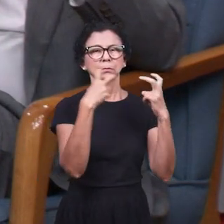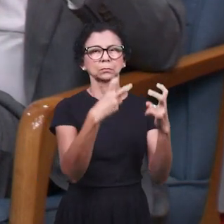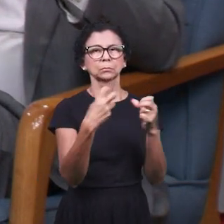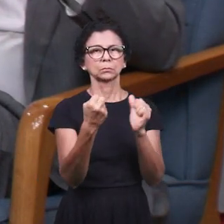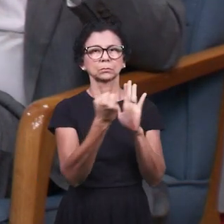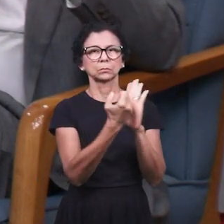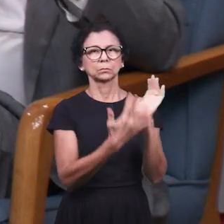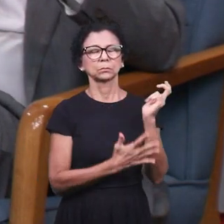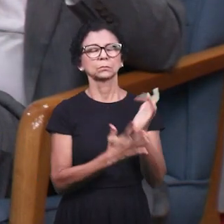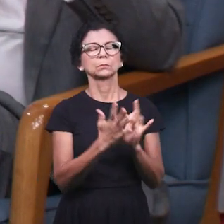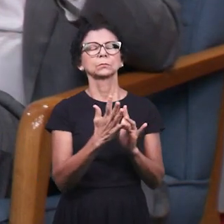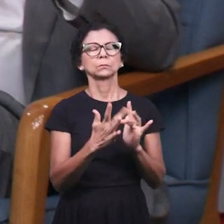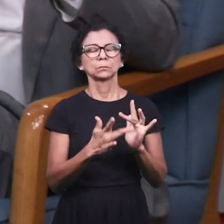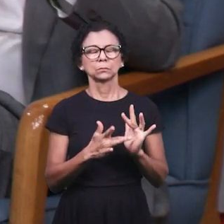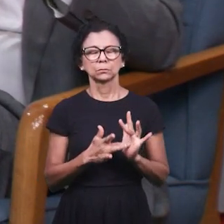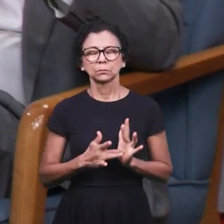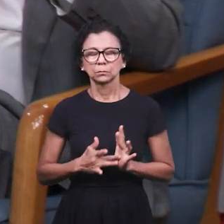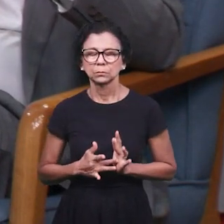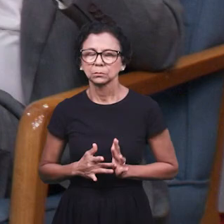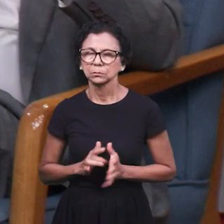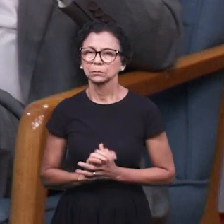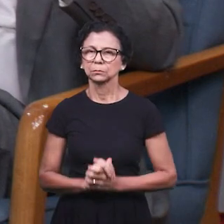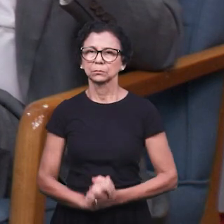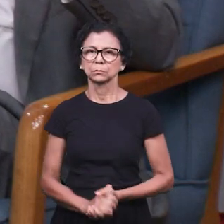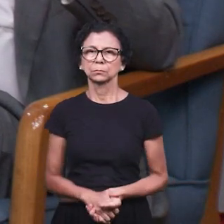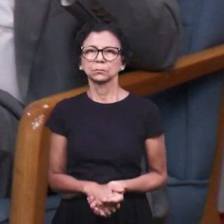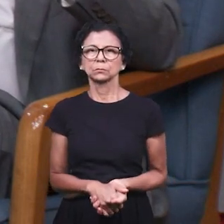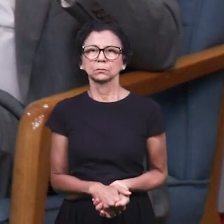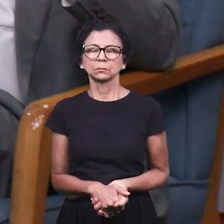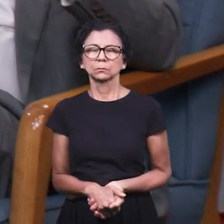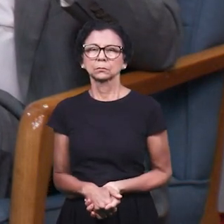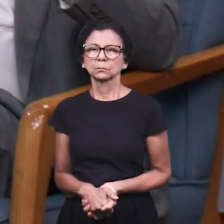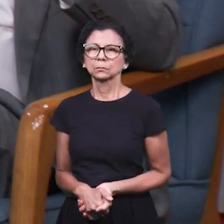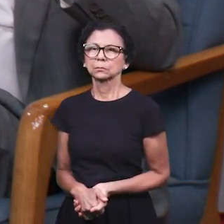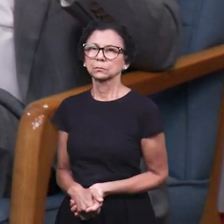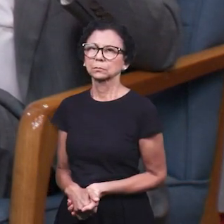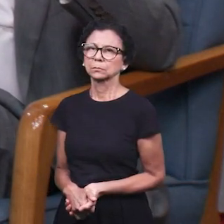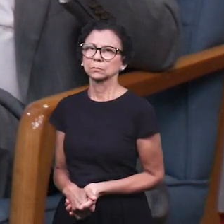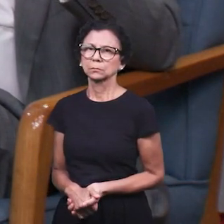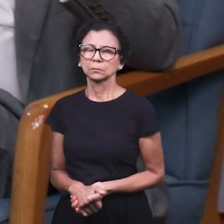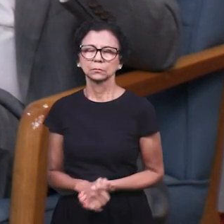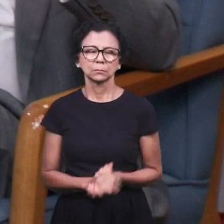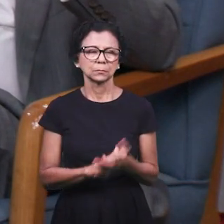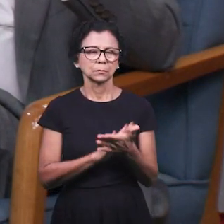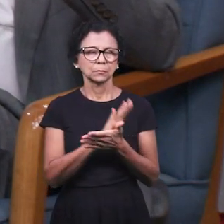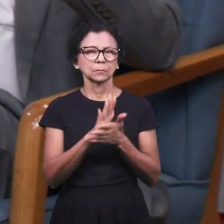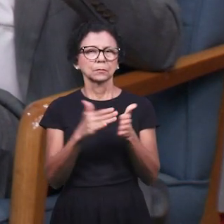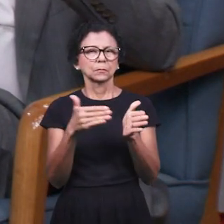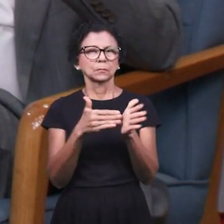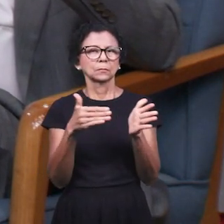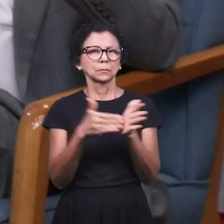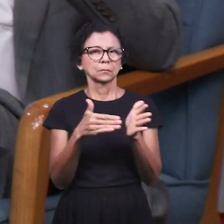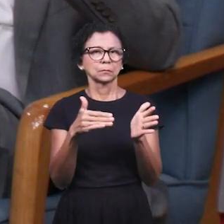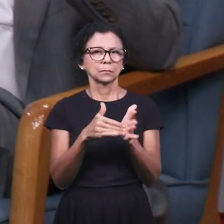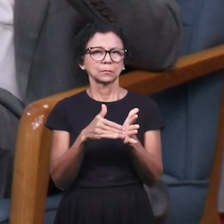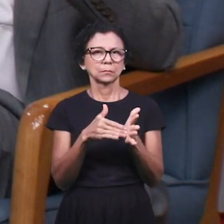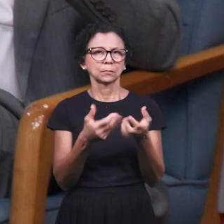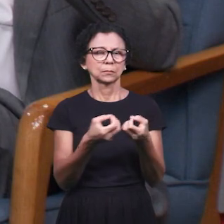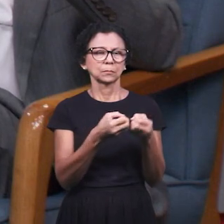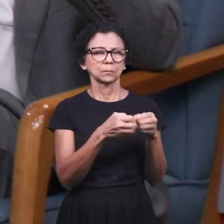contínuo clamor pelo sangue de Jesus, para que nada pudesse entrar